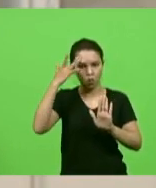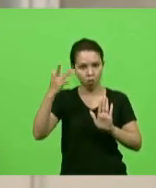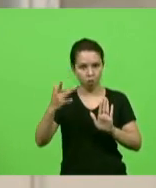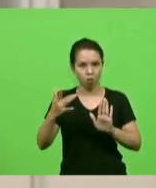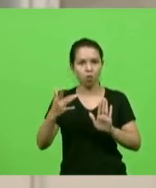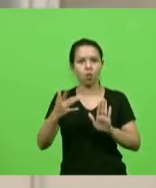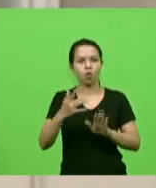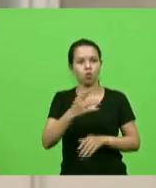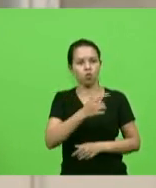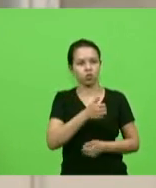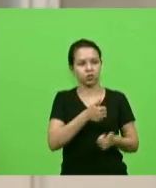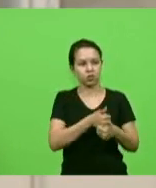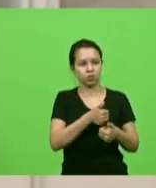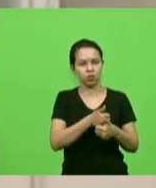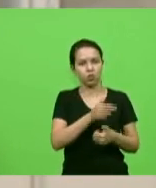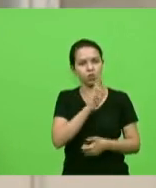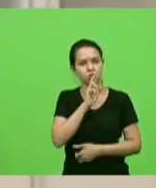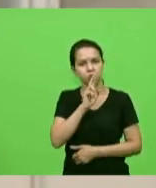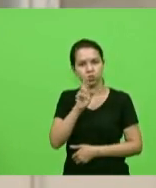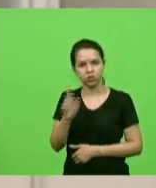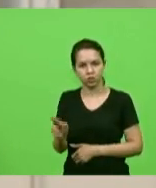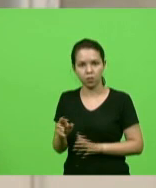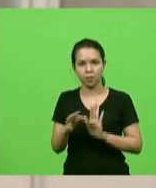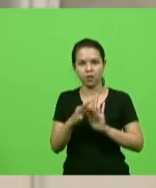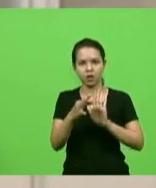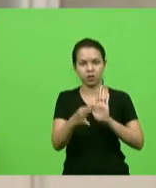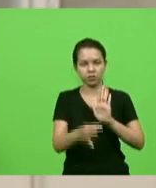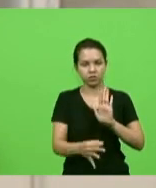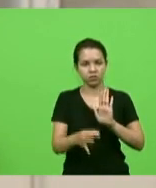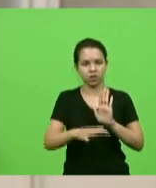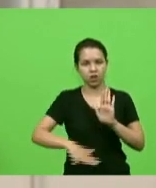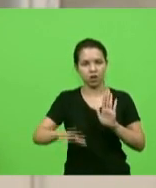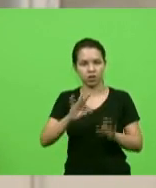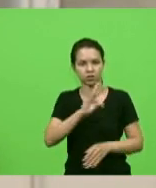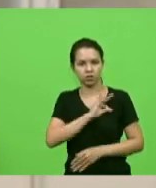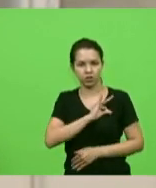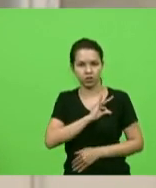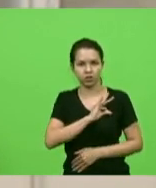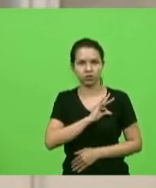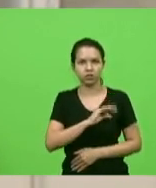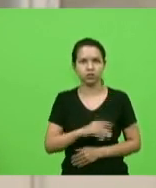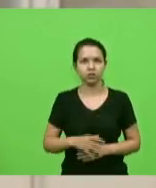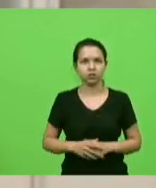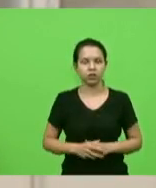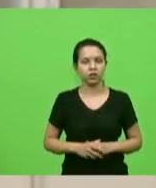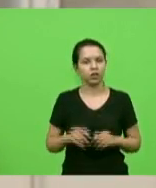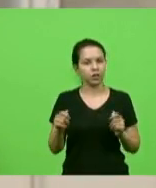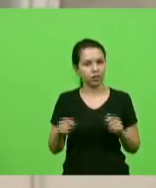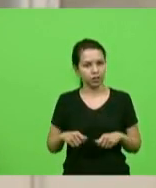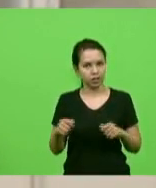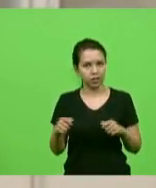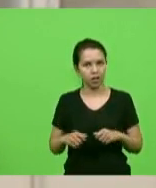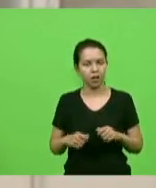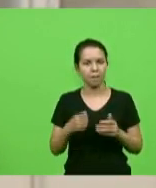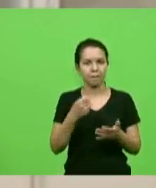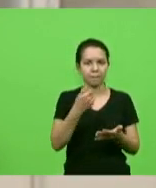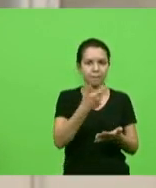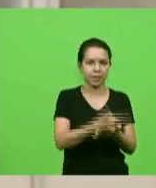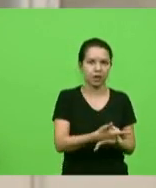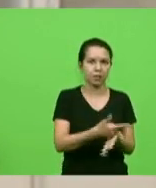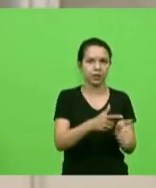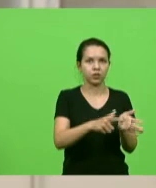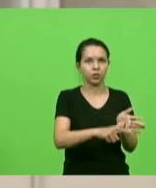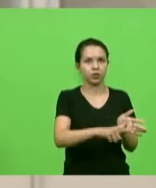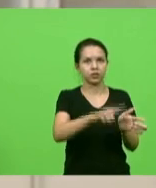Tribunal de Contas respondeu o aparecer área até com todas as condições para que pudesse fazer o pagamento